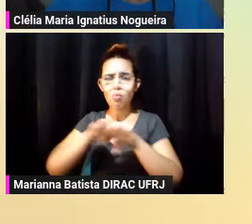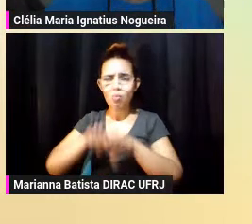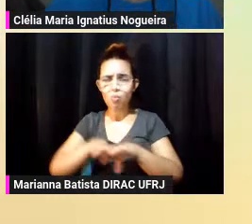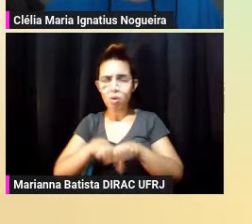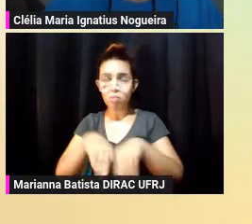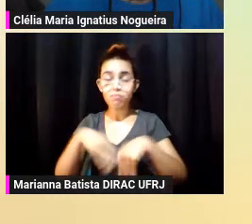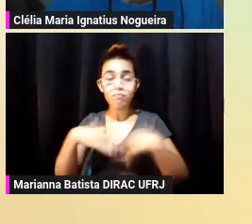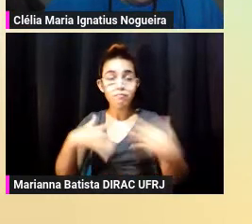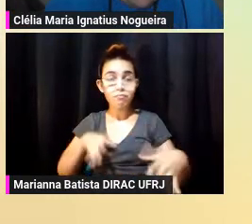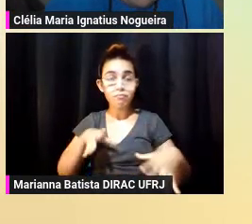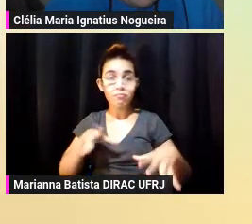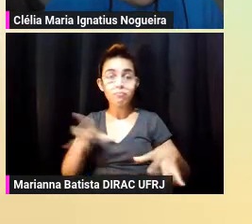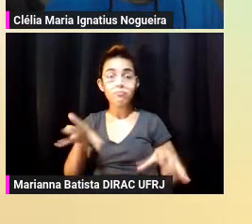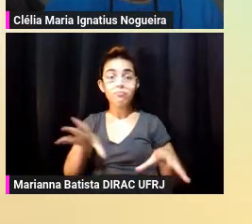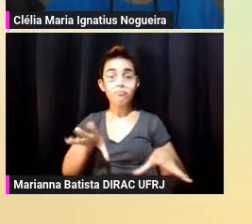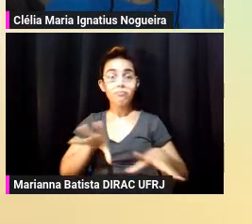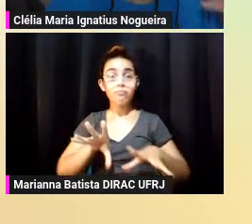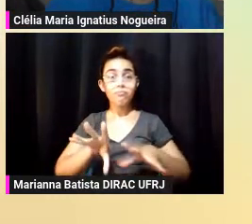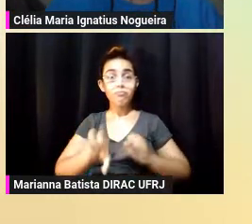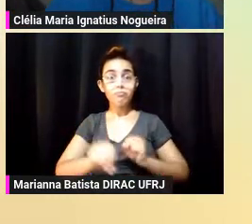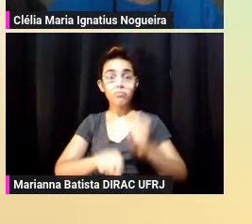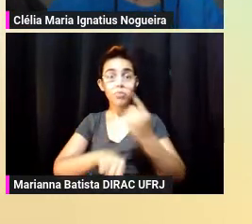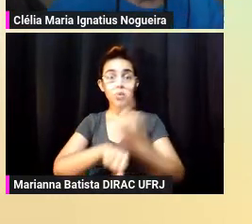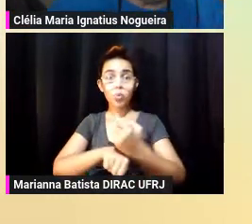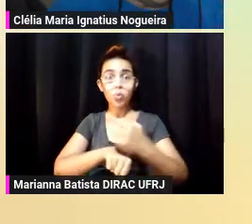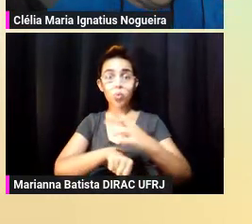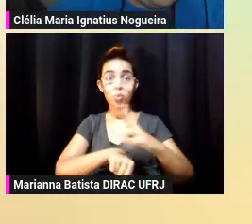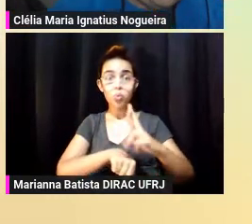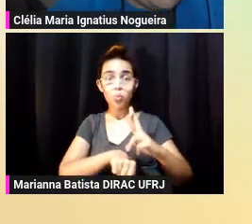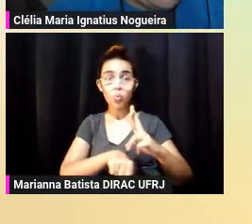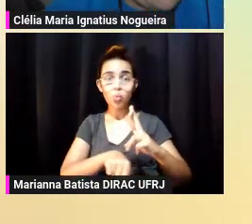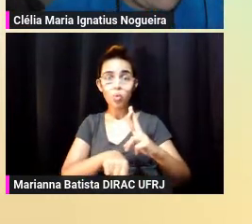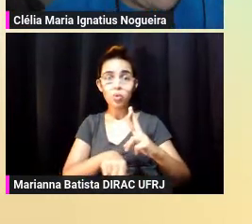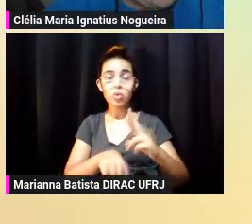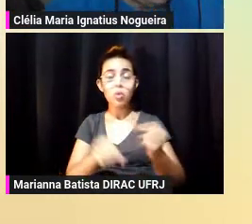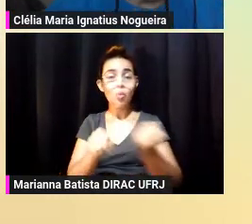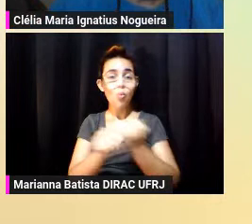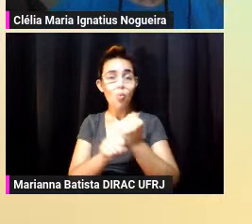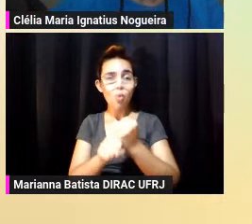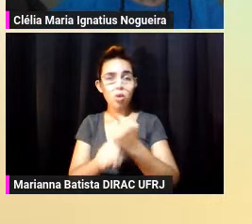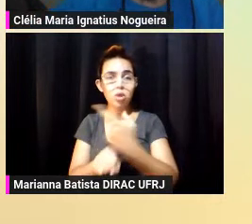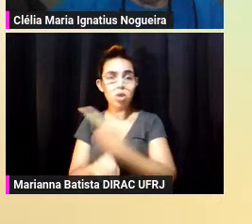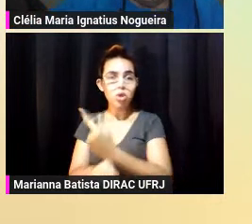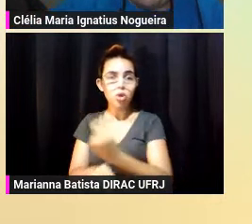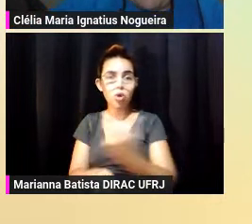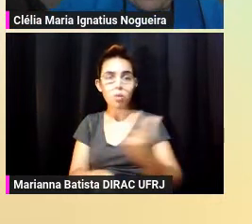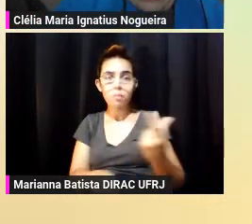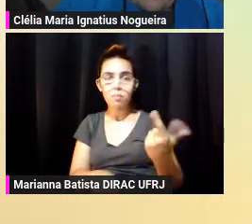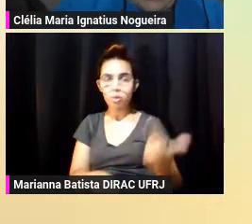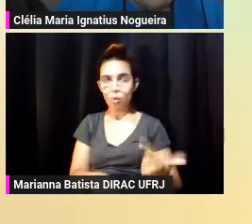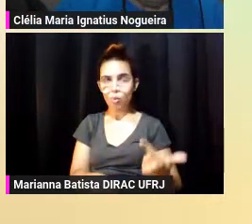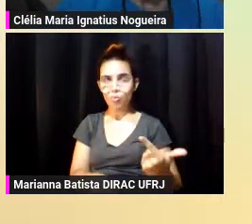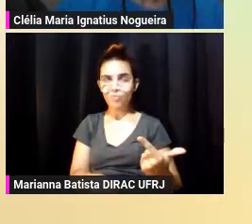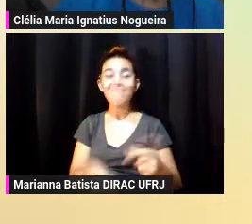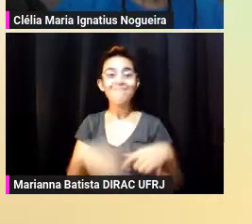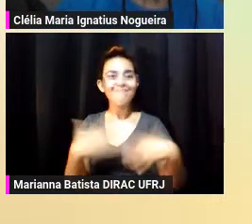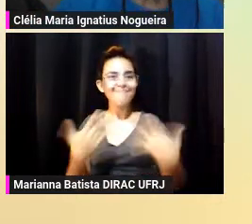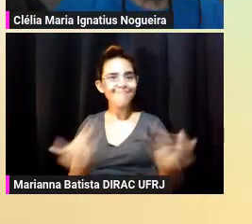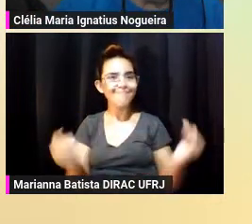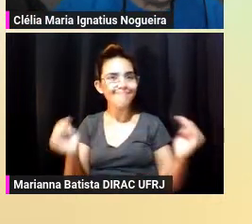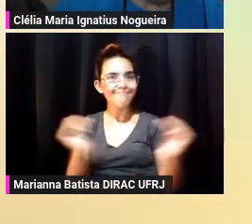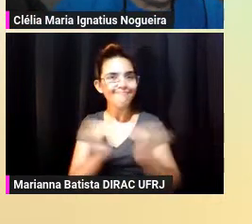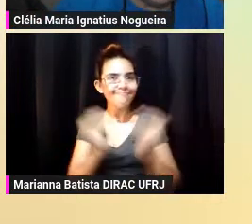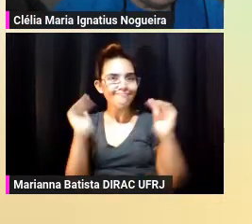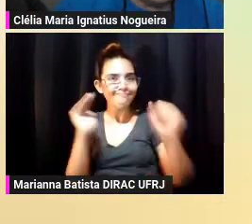2002, coincidentemente, com o ano em que a Libras é reconhecida como meio legal